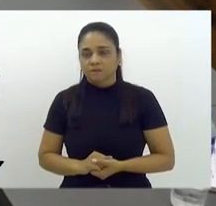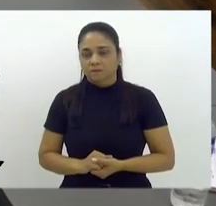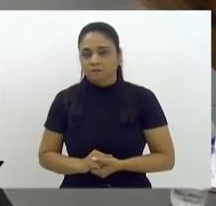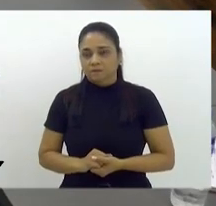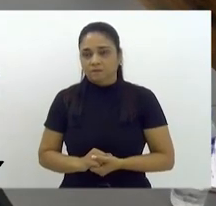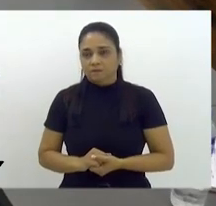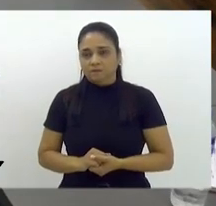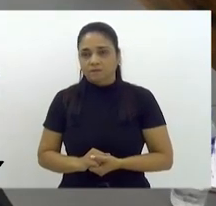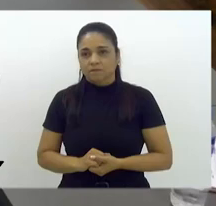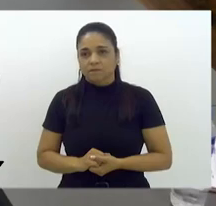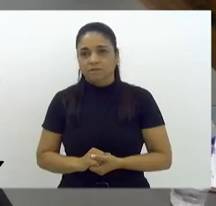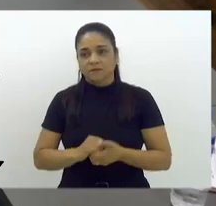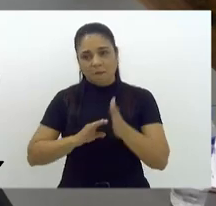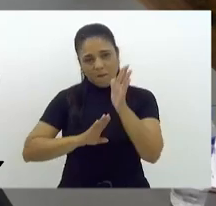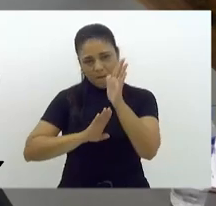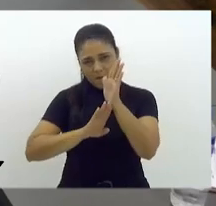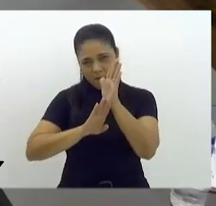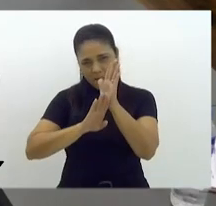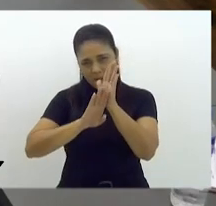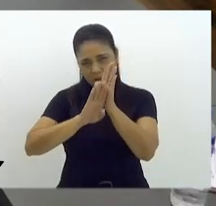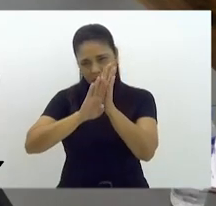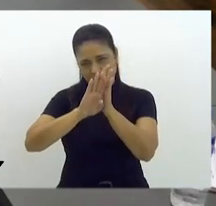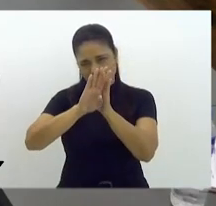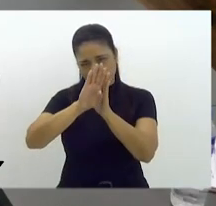e Nós já vamos ver um aumento